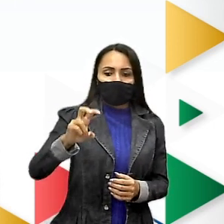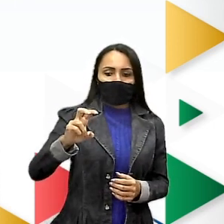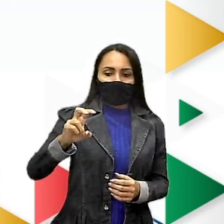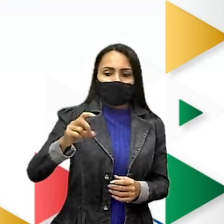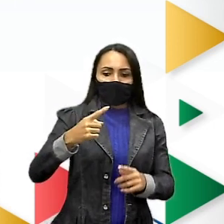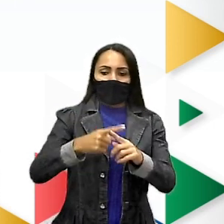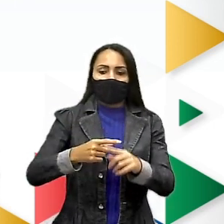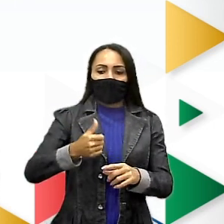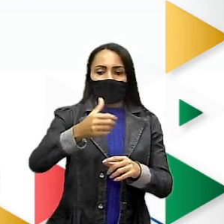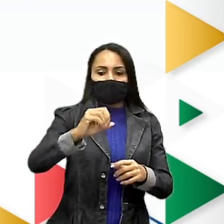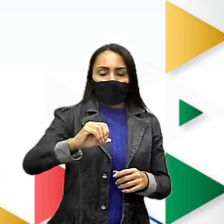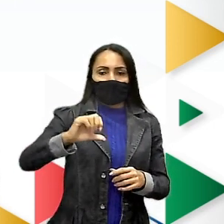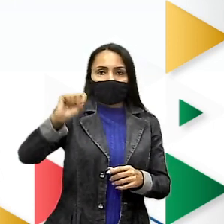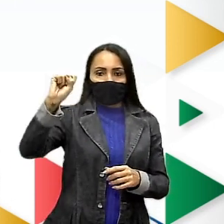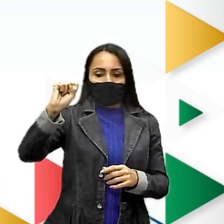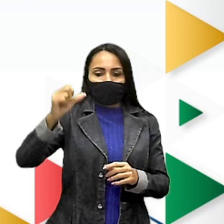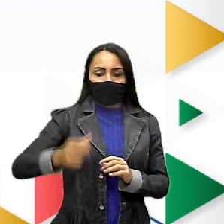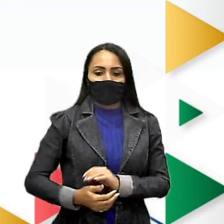ser